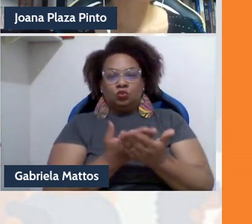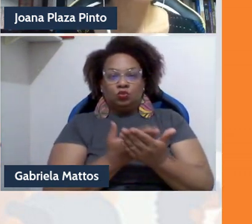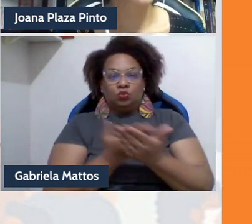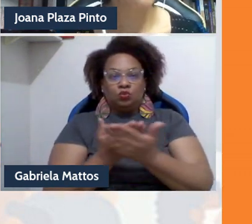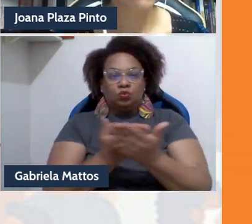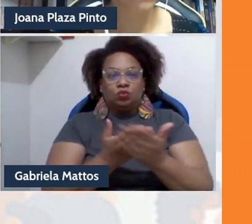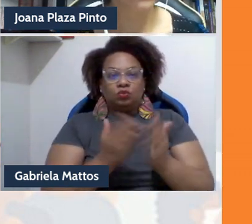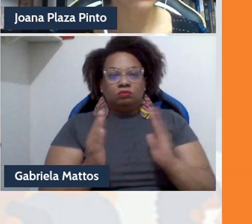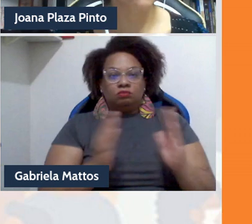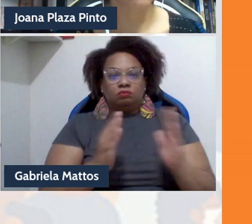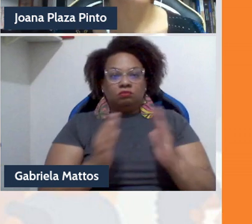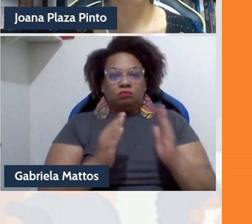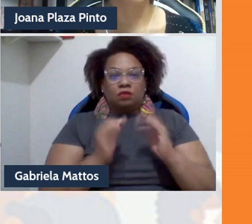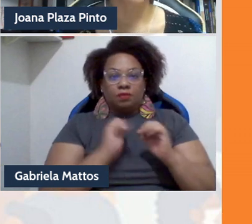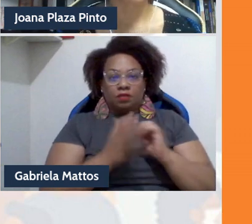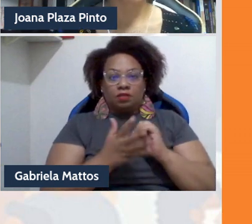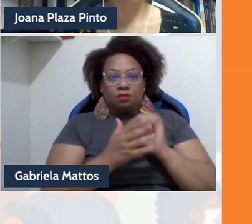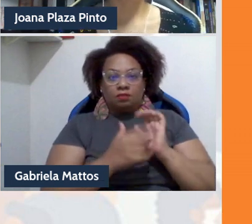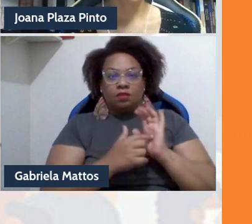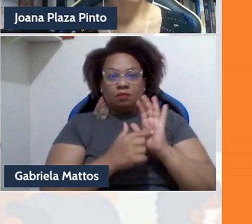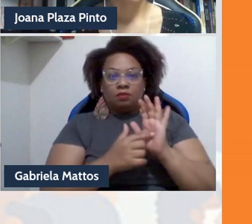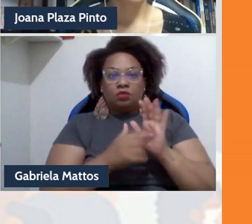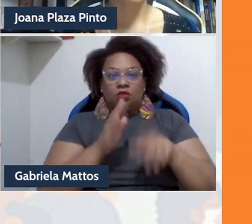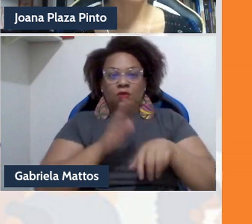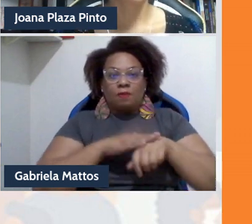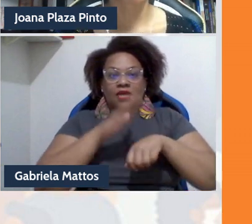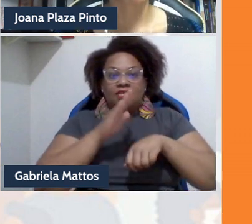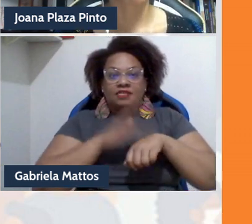uma intensificação desses desafios